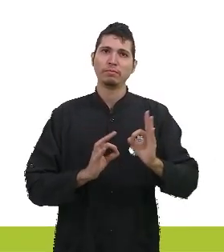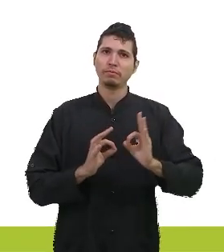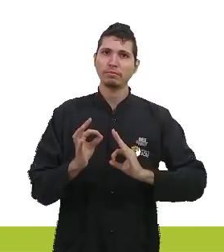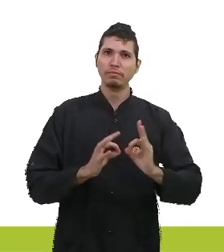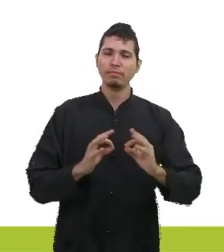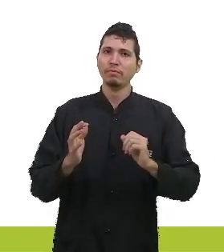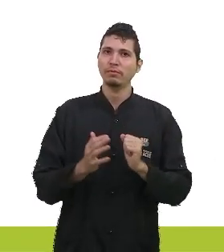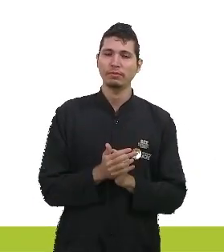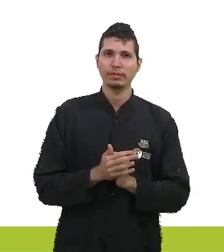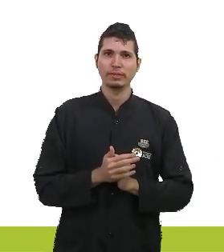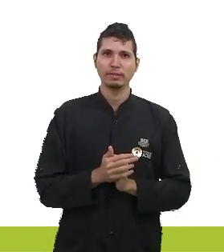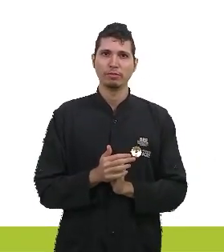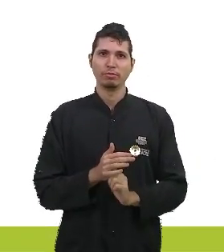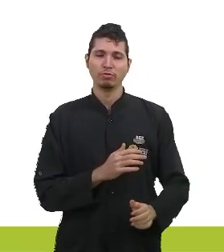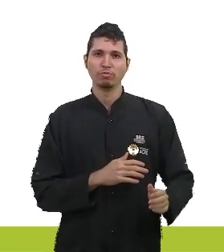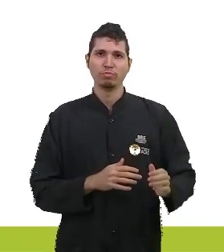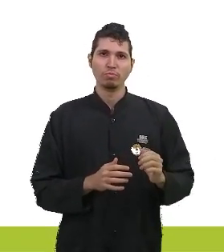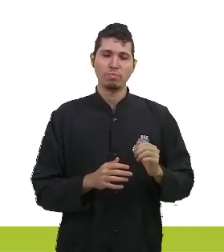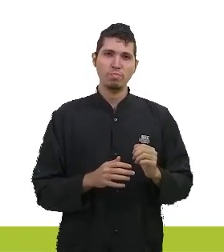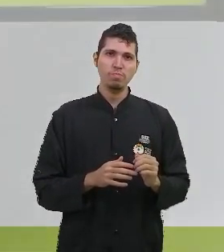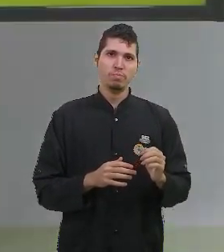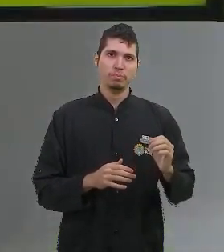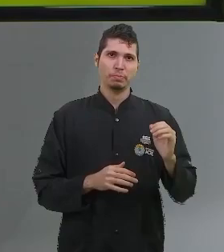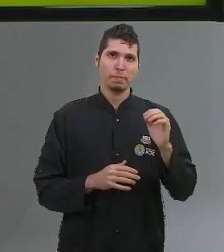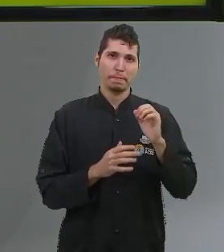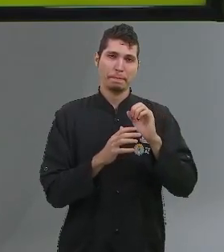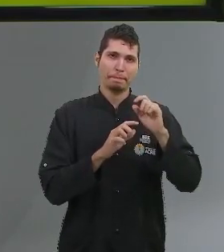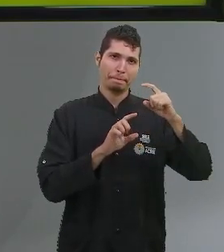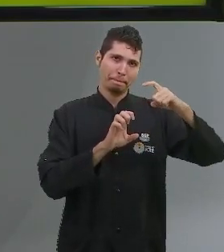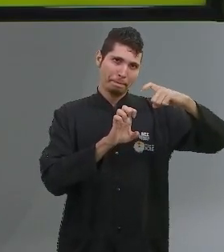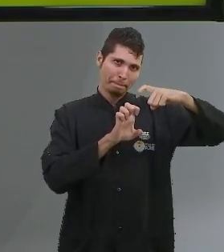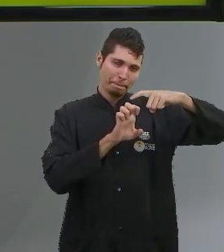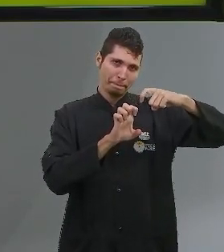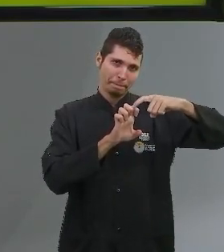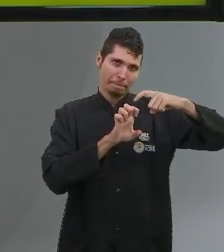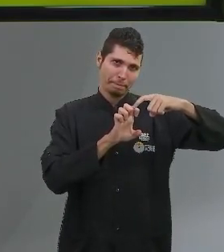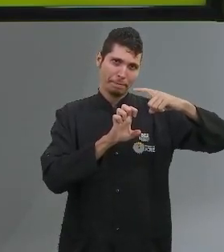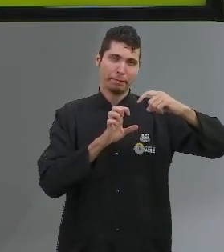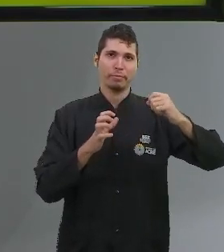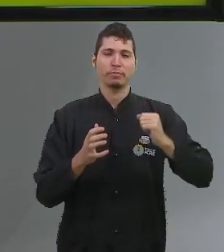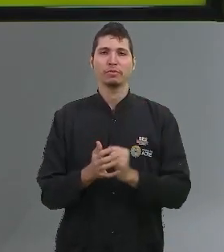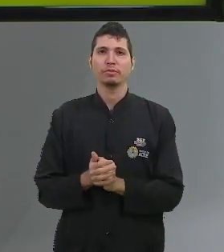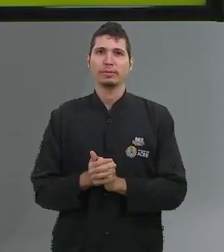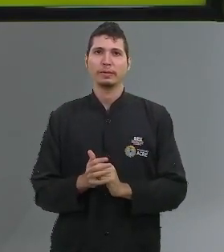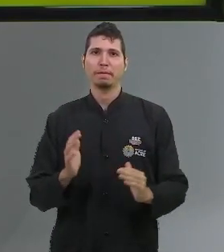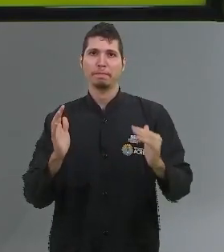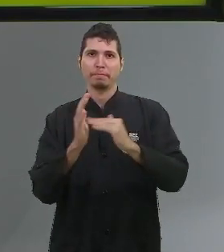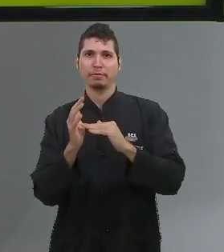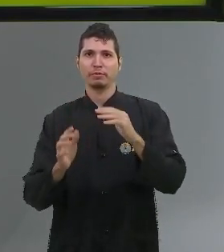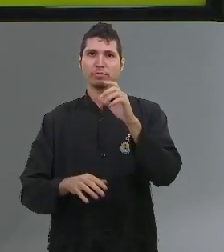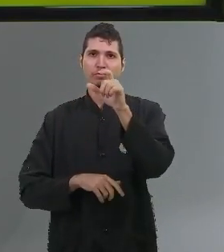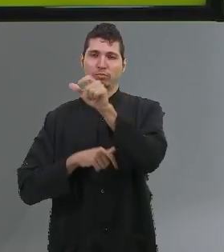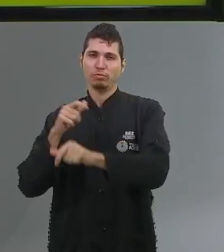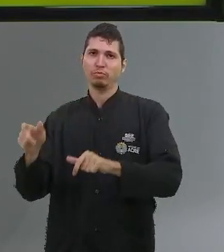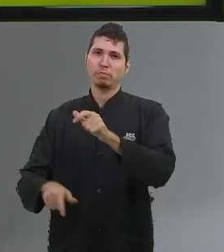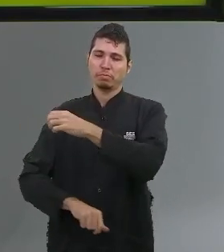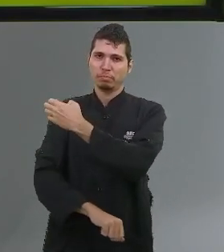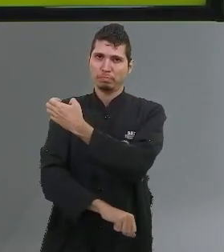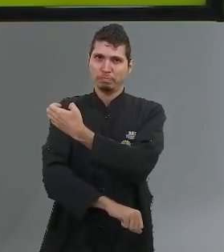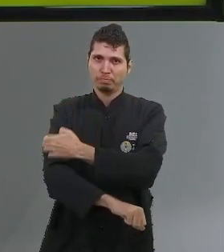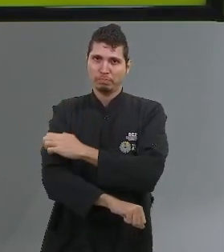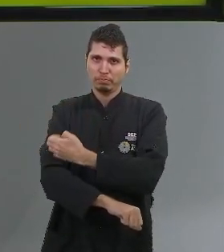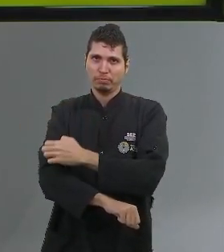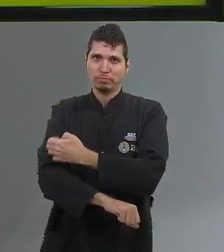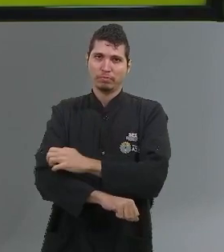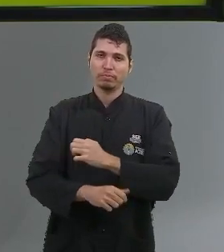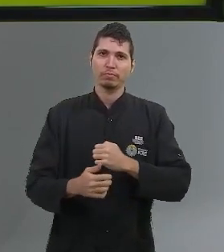níveis, desde empreendedores até estagiários. Aqui, como a gente está falando no aspecto educacional, provavelmente você tem aquele período